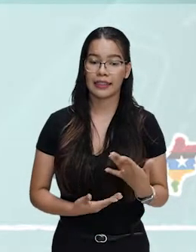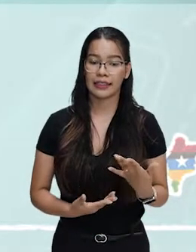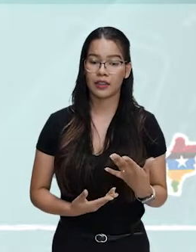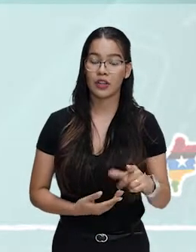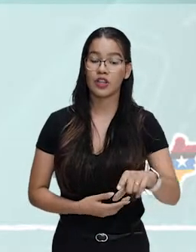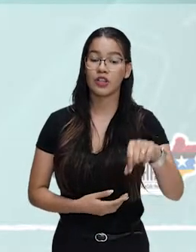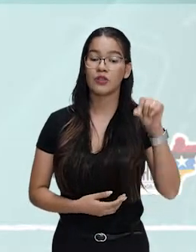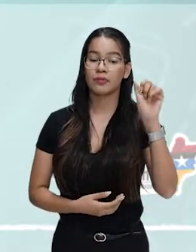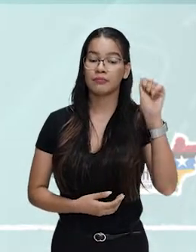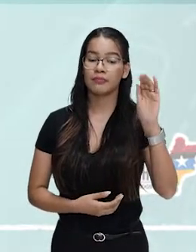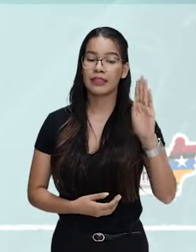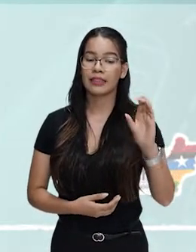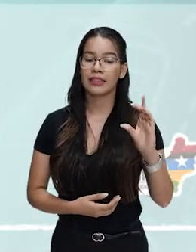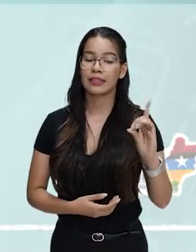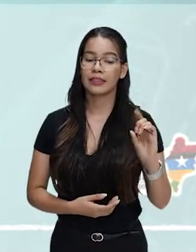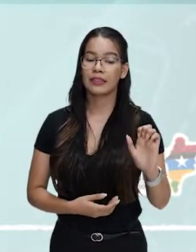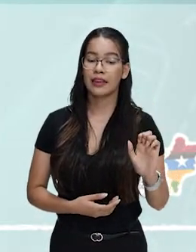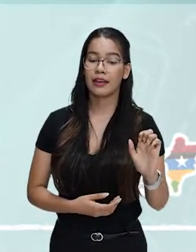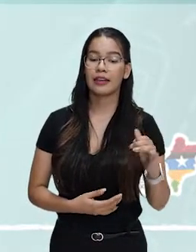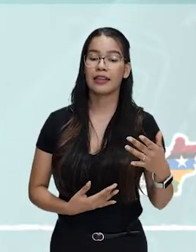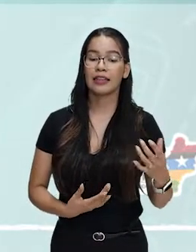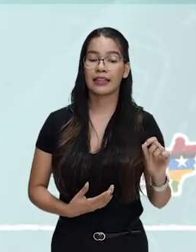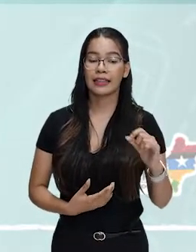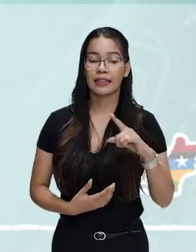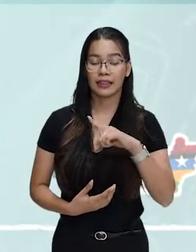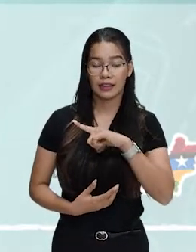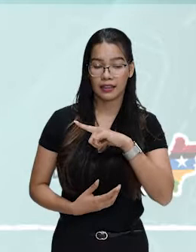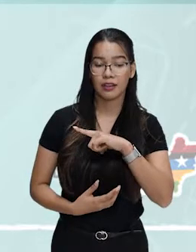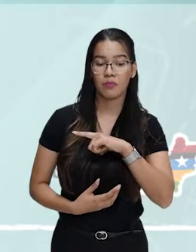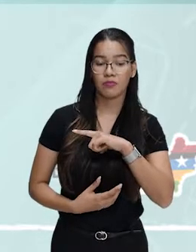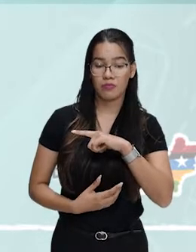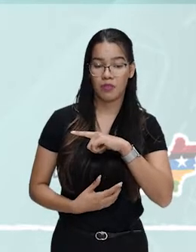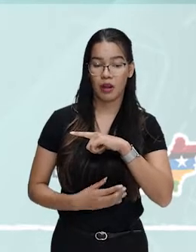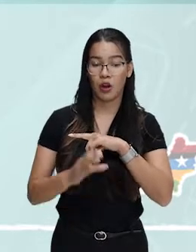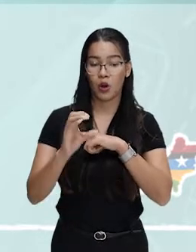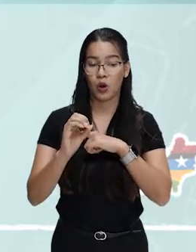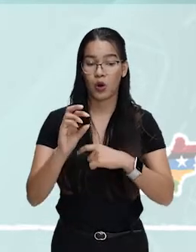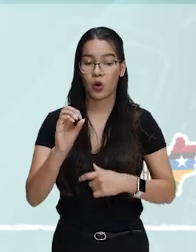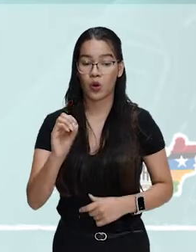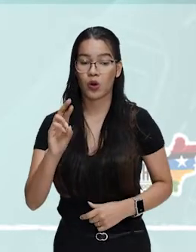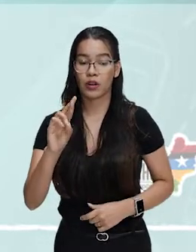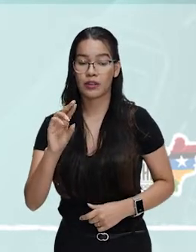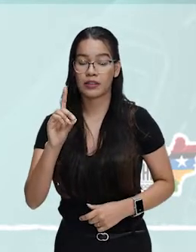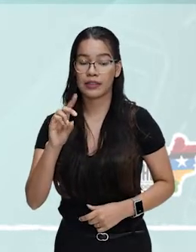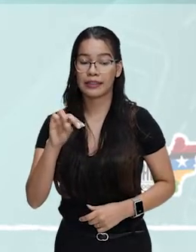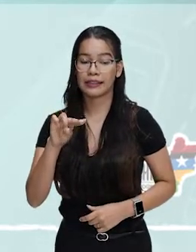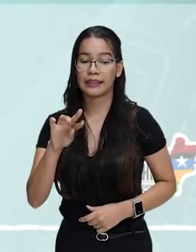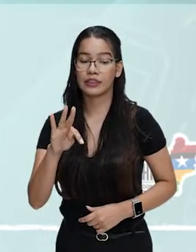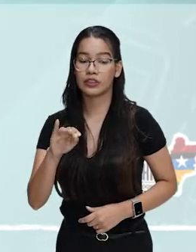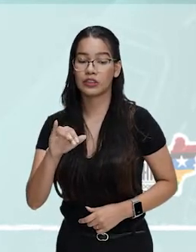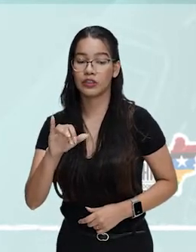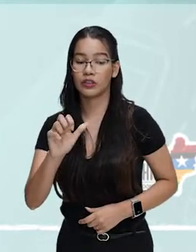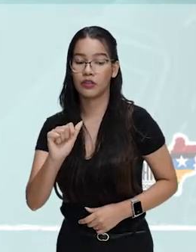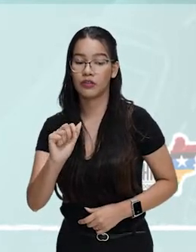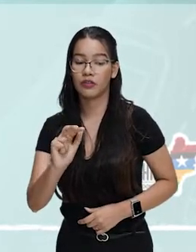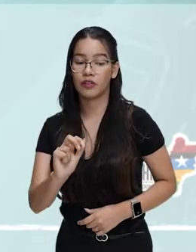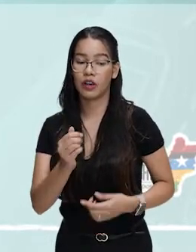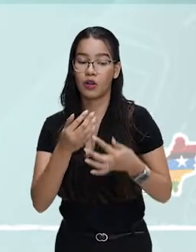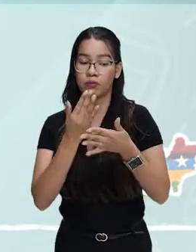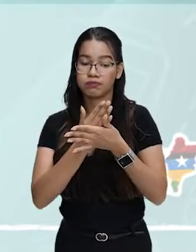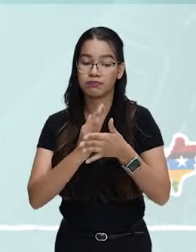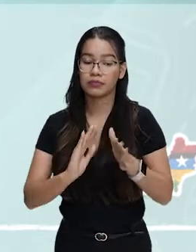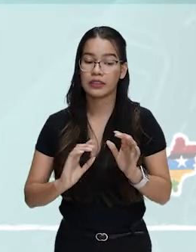Assinale a alternativa que contém uma coordenativa conclusiva. No caso, uma oração, tá, gente?